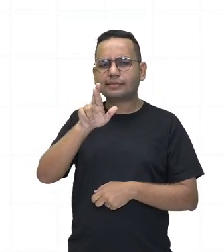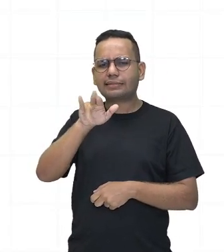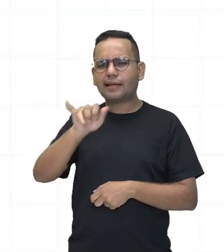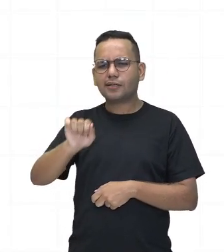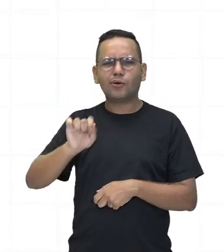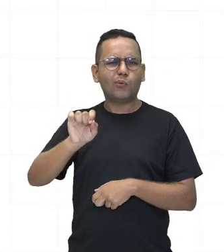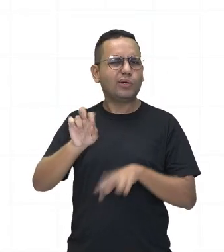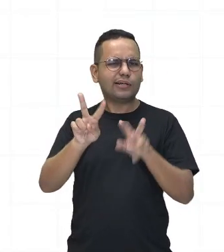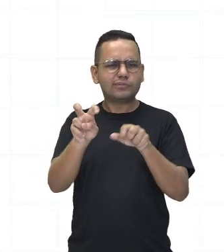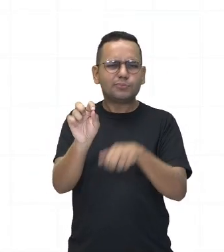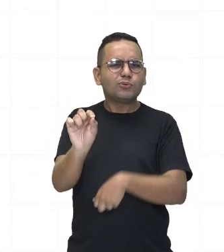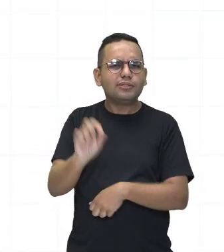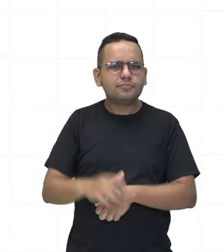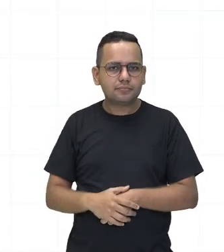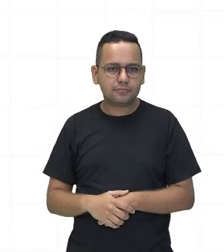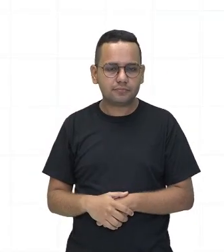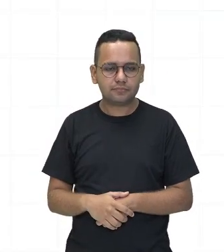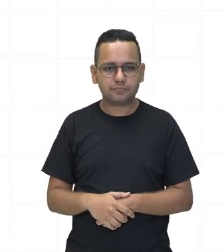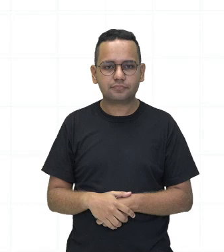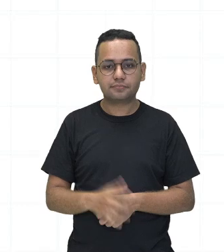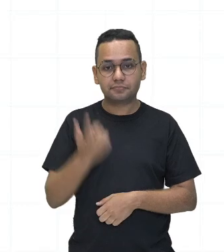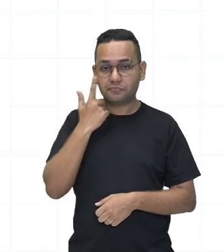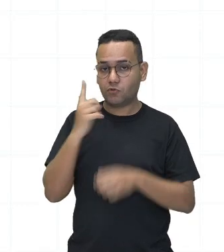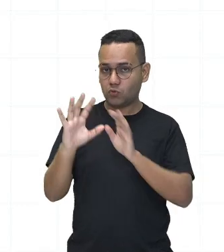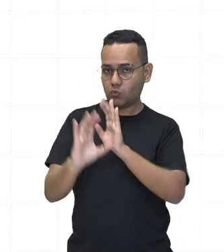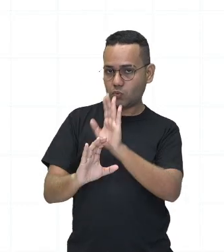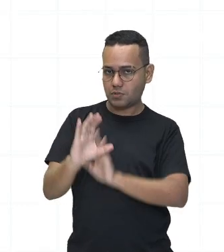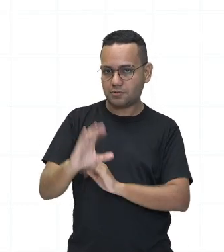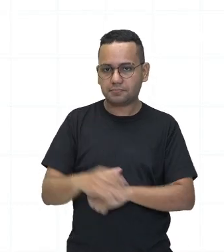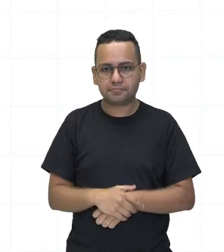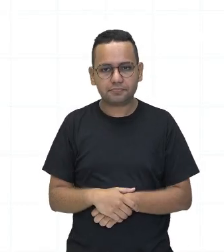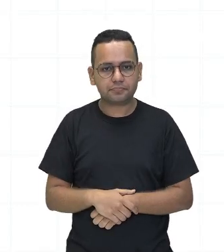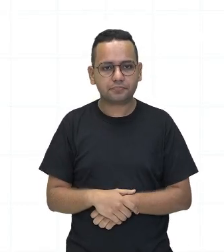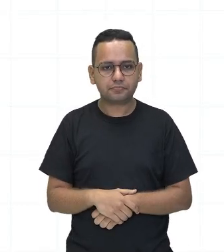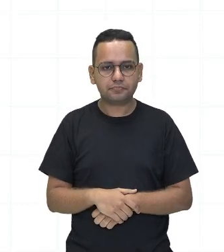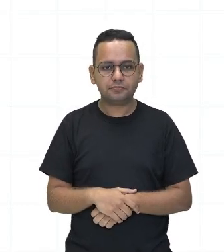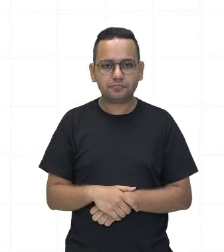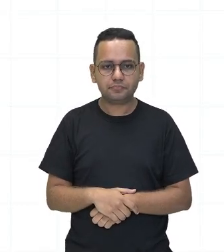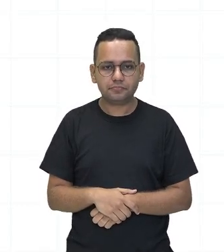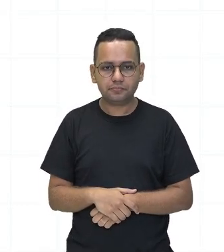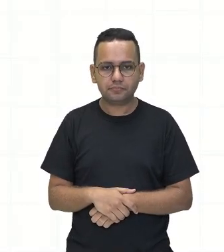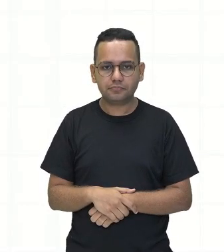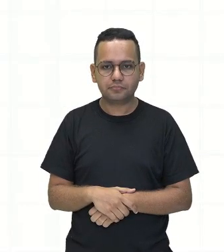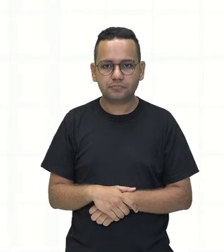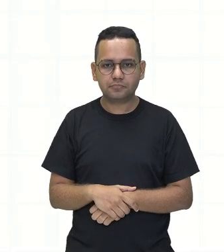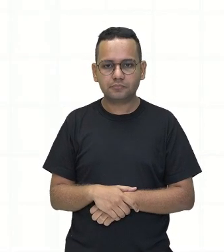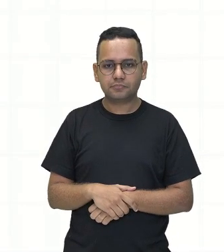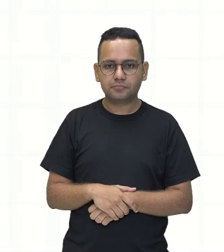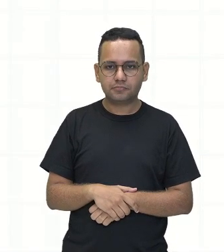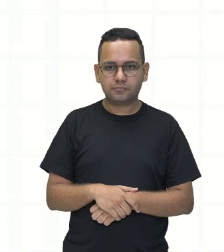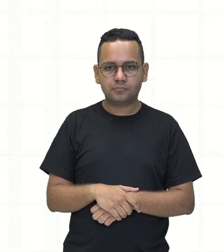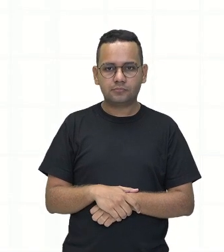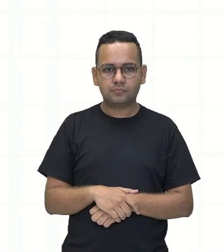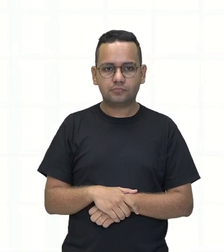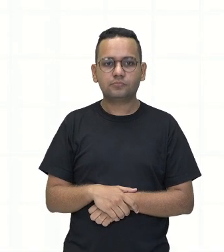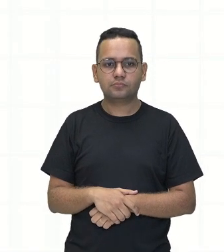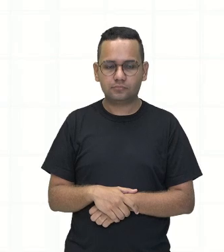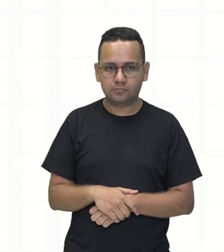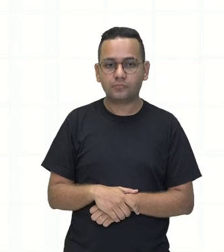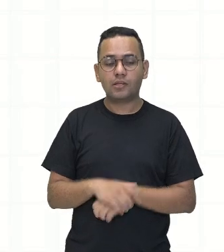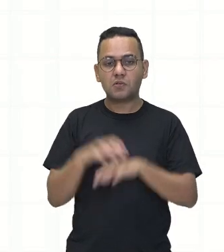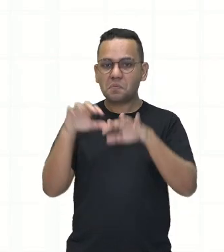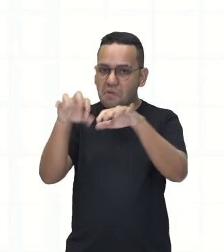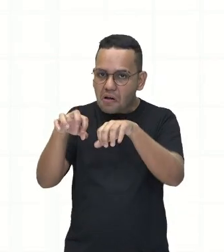dizer esse termo? Então, biopirataria refere-se à exploração ilegal e não